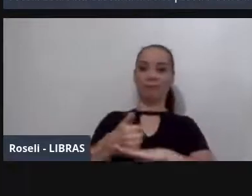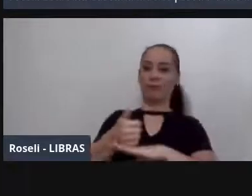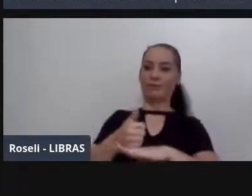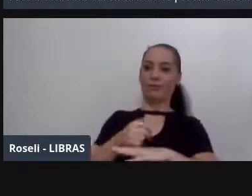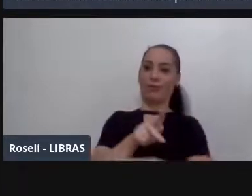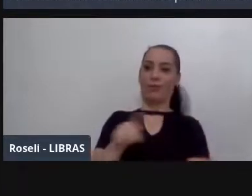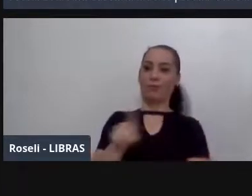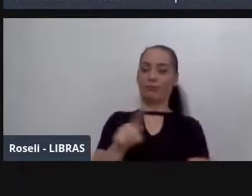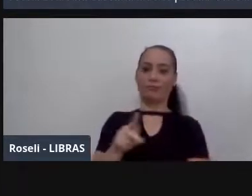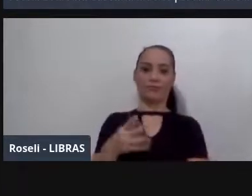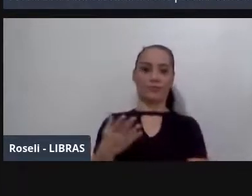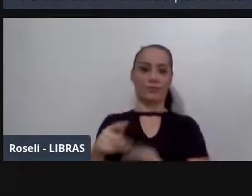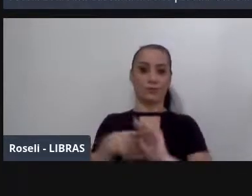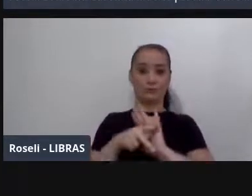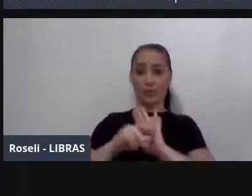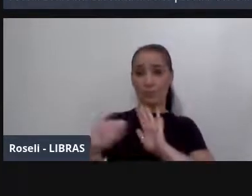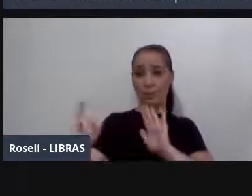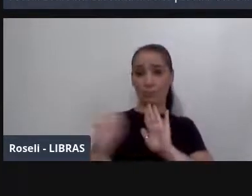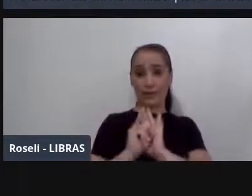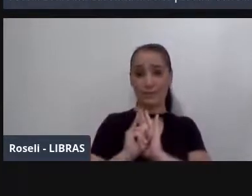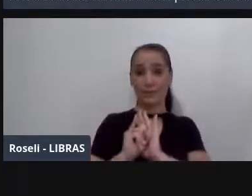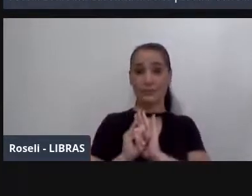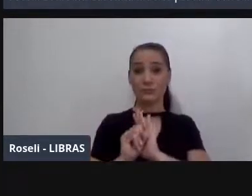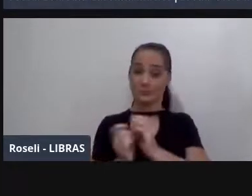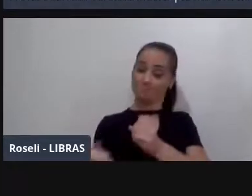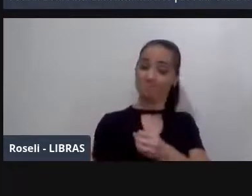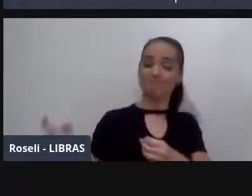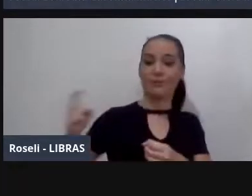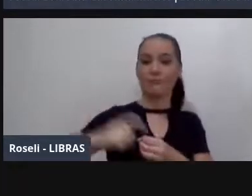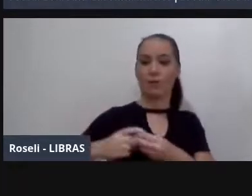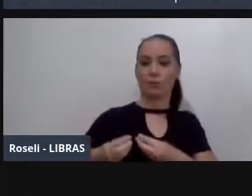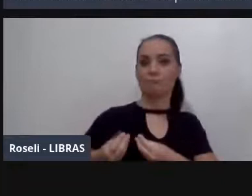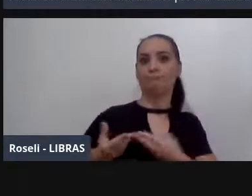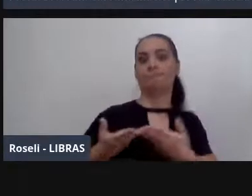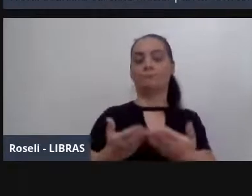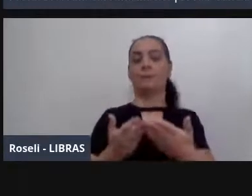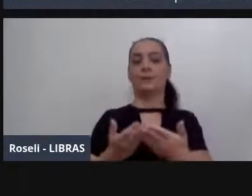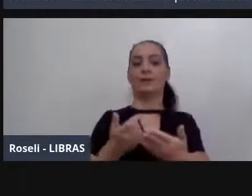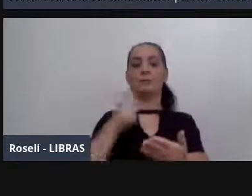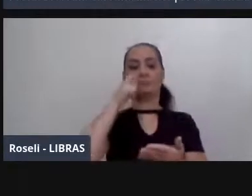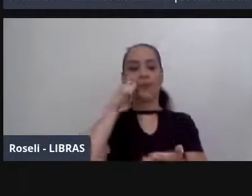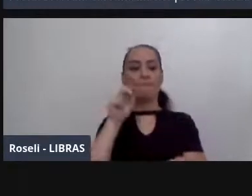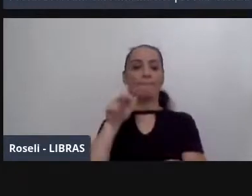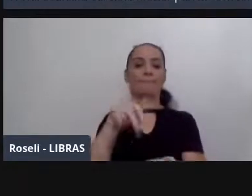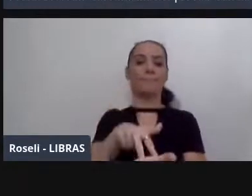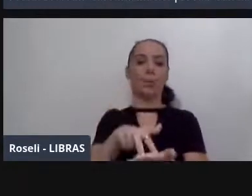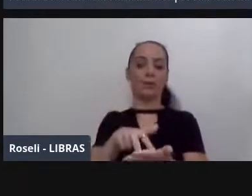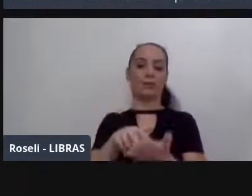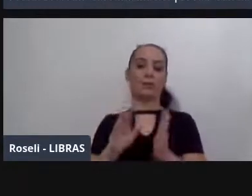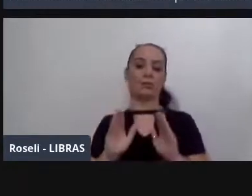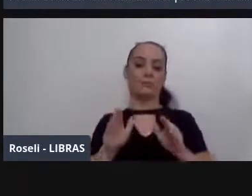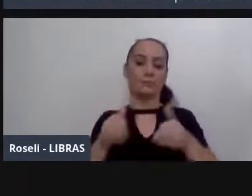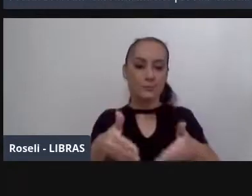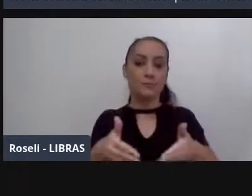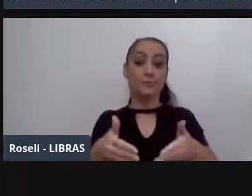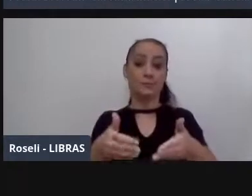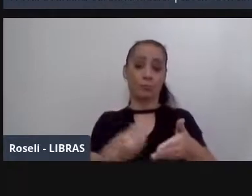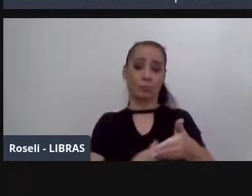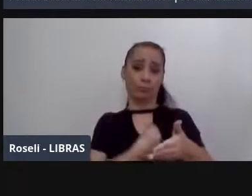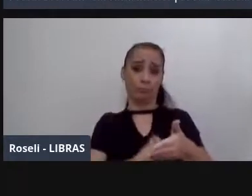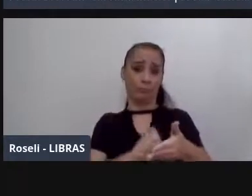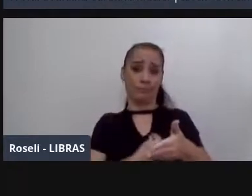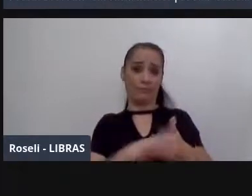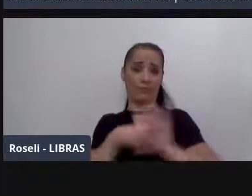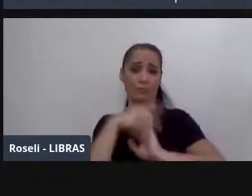resgate de parte da identidade dessa pessoa. E também é dar a ela protagonismo para recomeçar a própria vida aqui no Brasil,